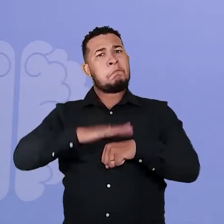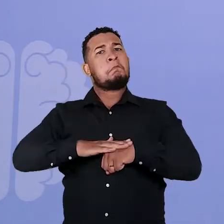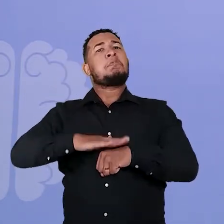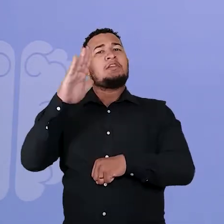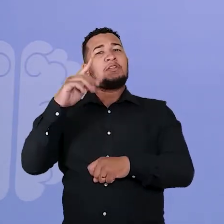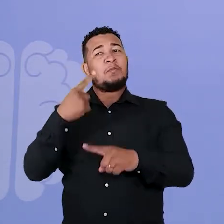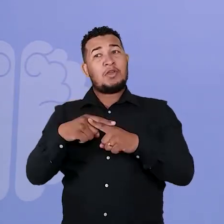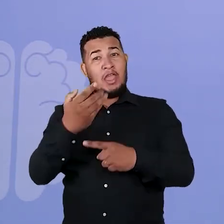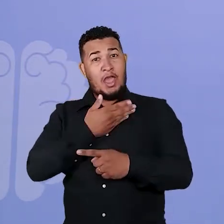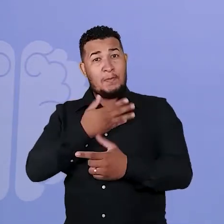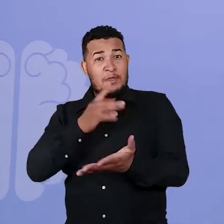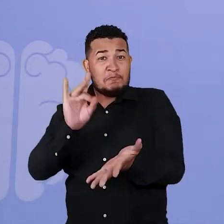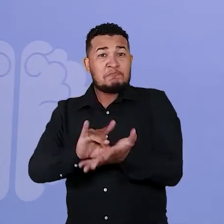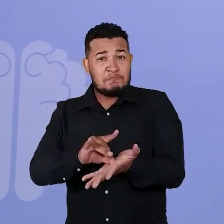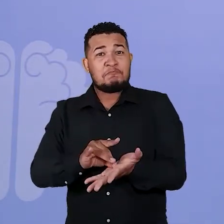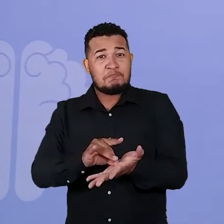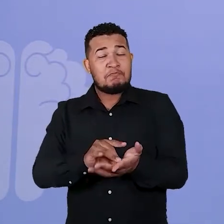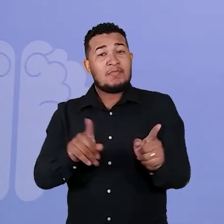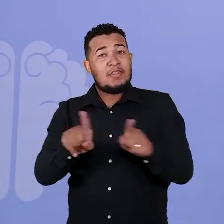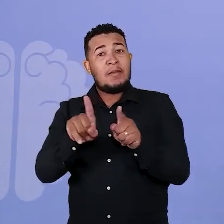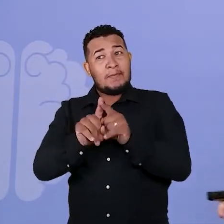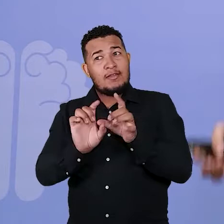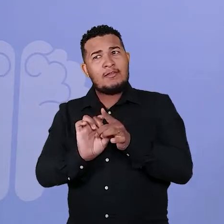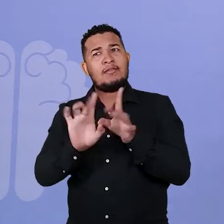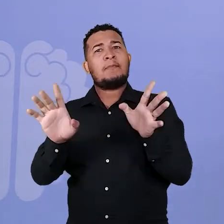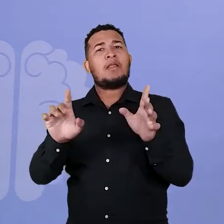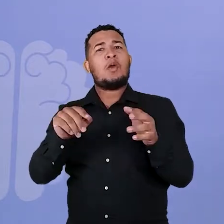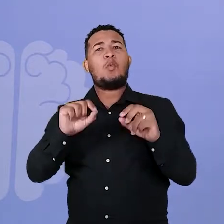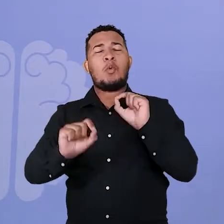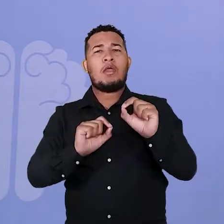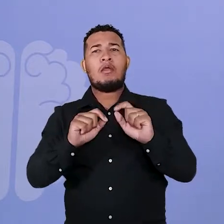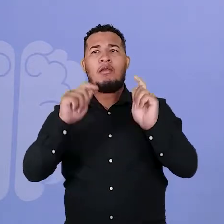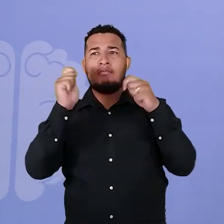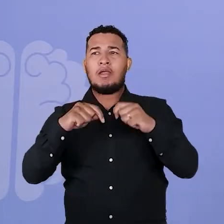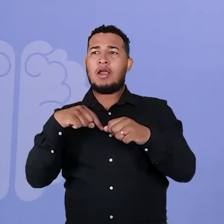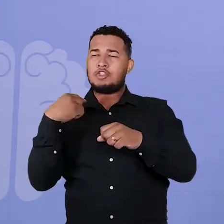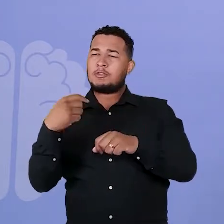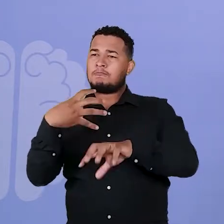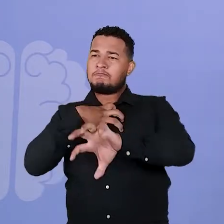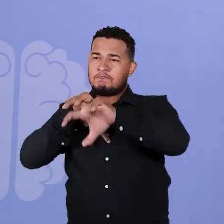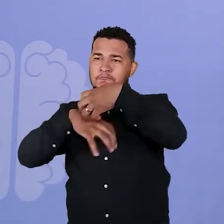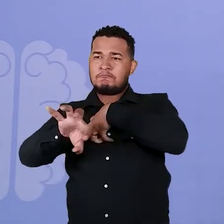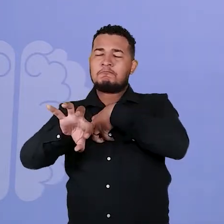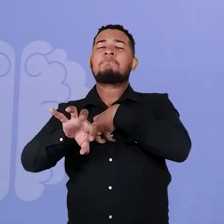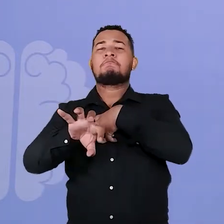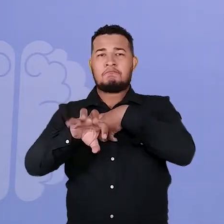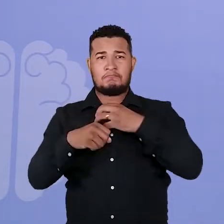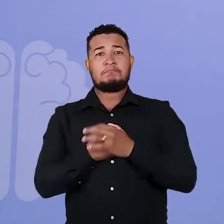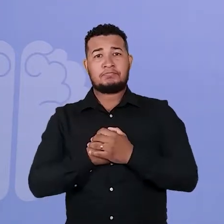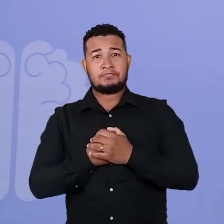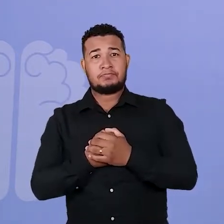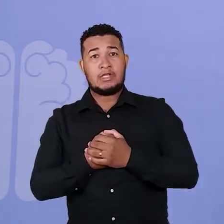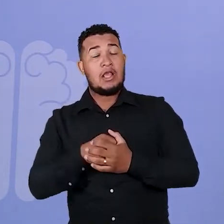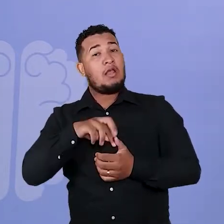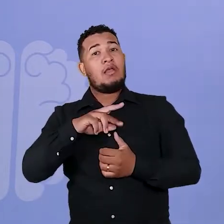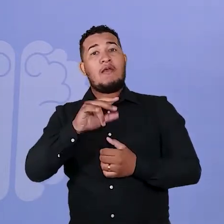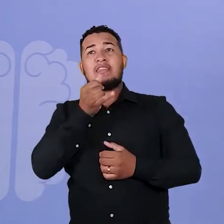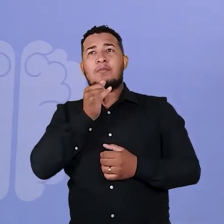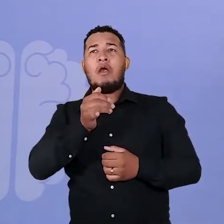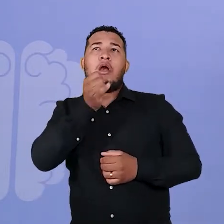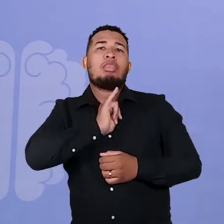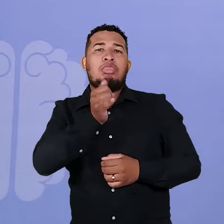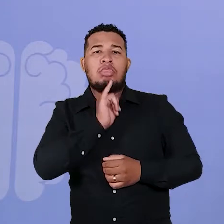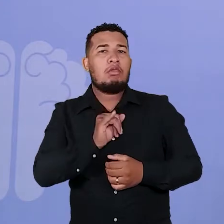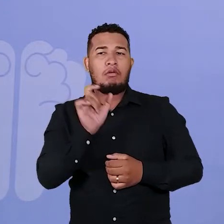pelo simples fato de serem nossos amigos e de permitirem que a gente se coloque no lugar deles. Não é